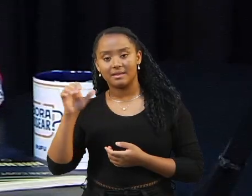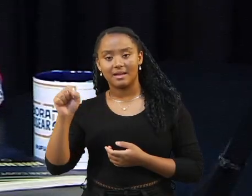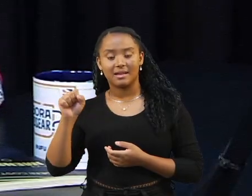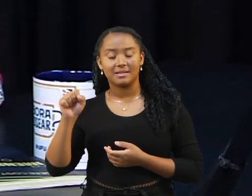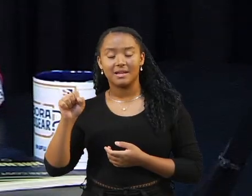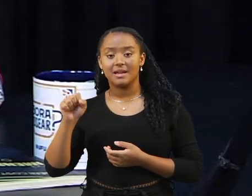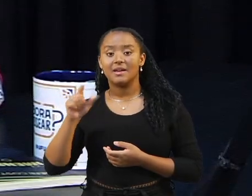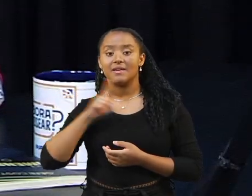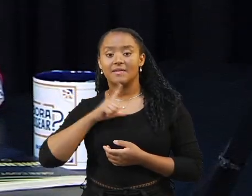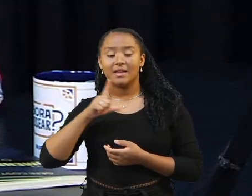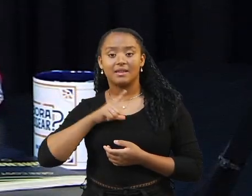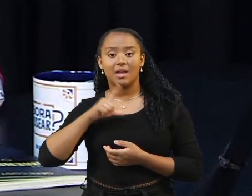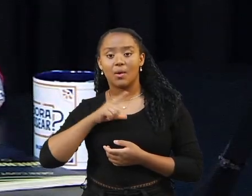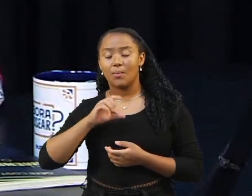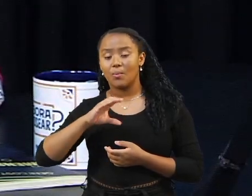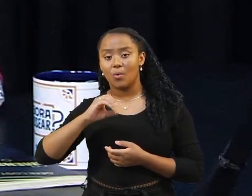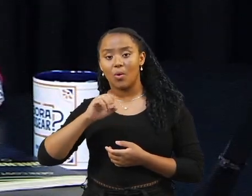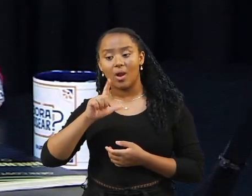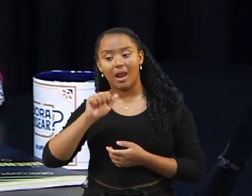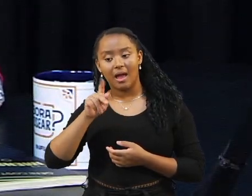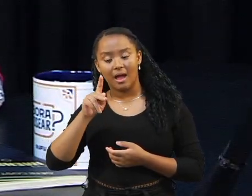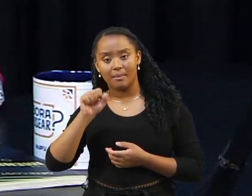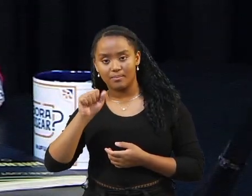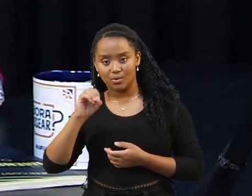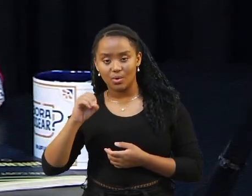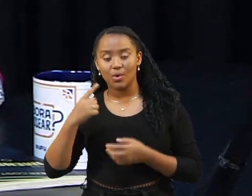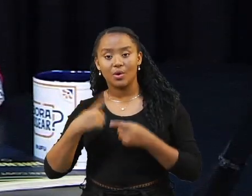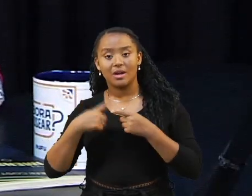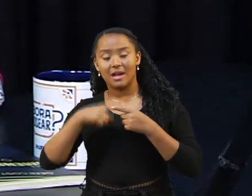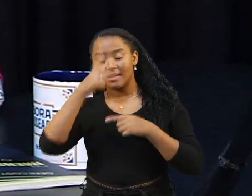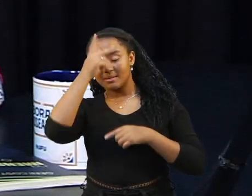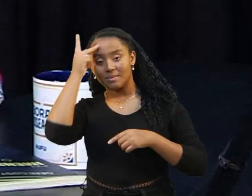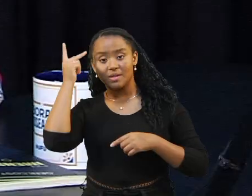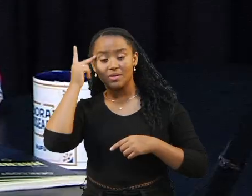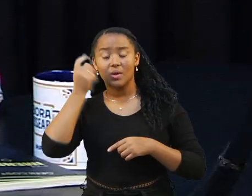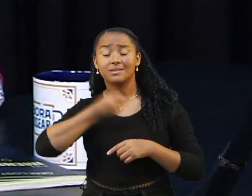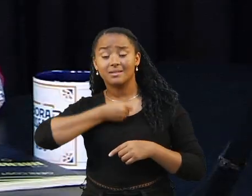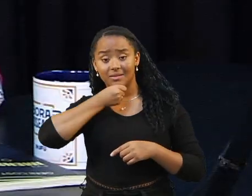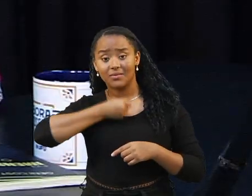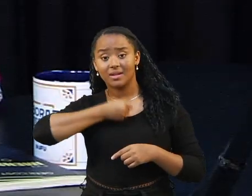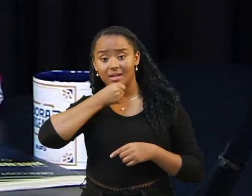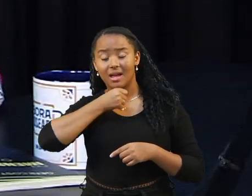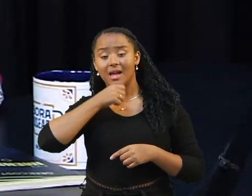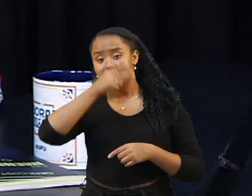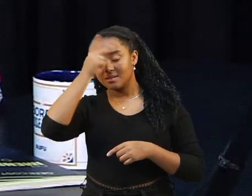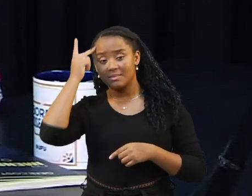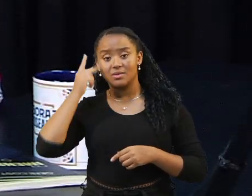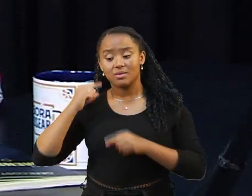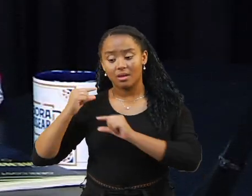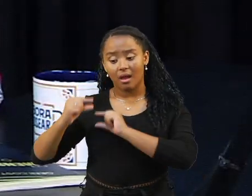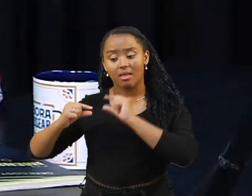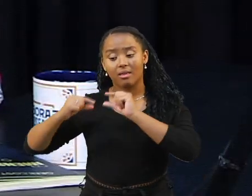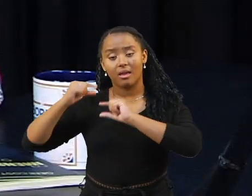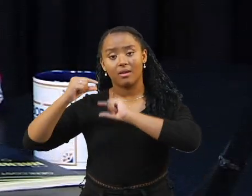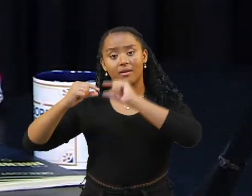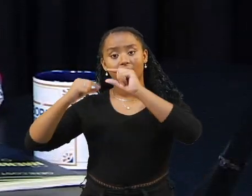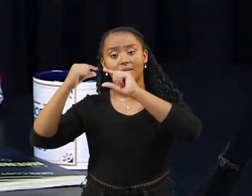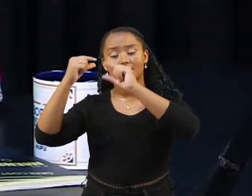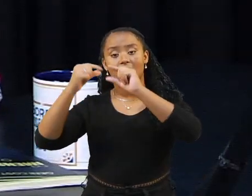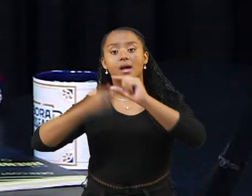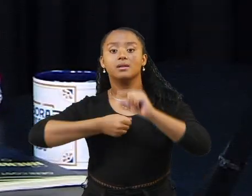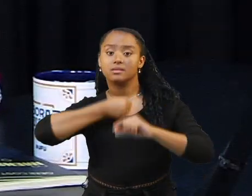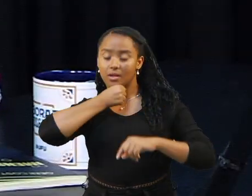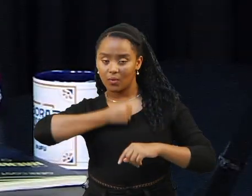um colapso, eu acredito que ela terá, porque as pessoas estão envelhecendo. As pessoas cada